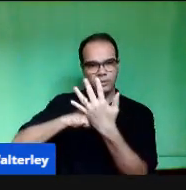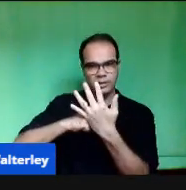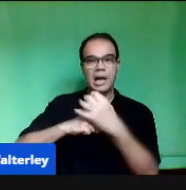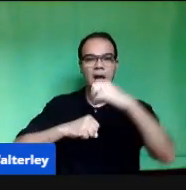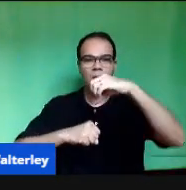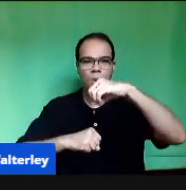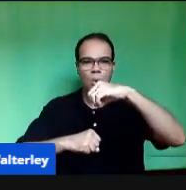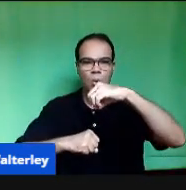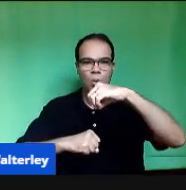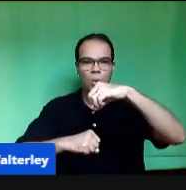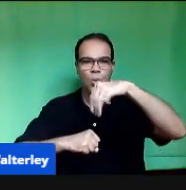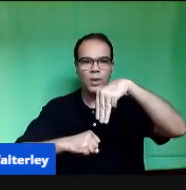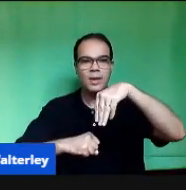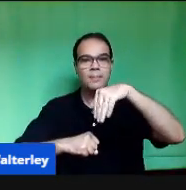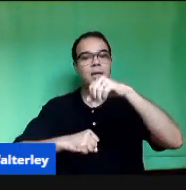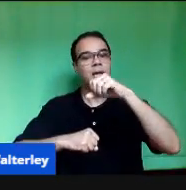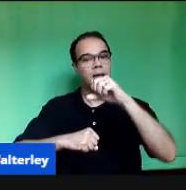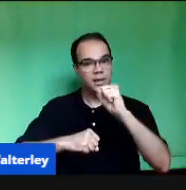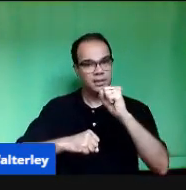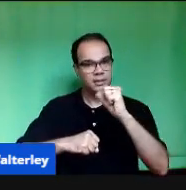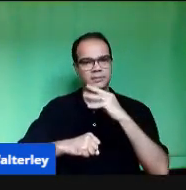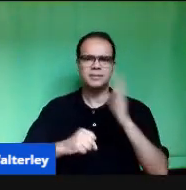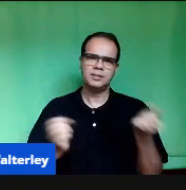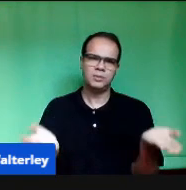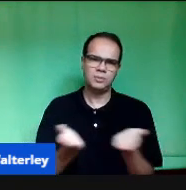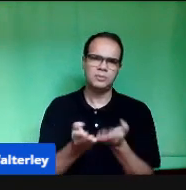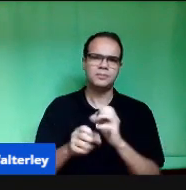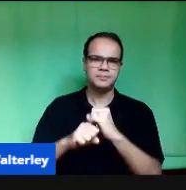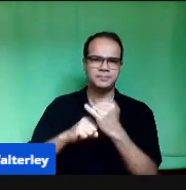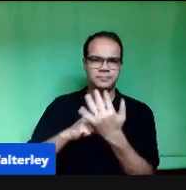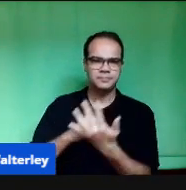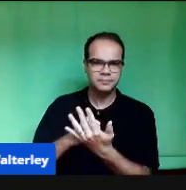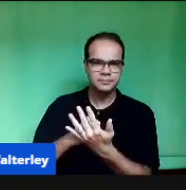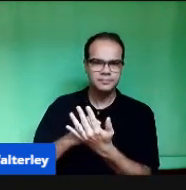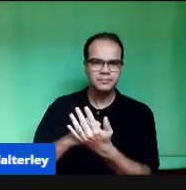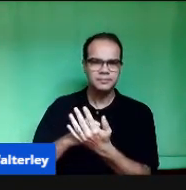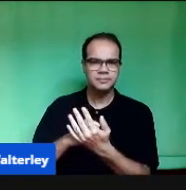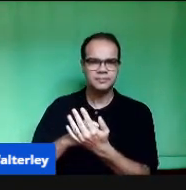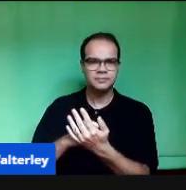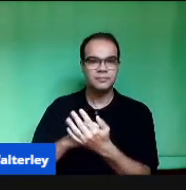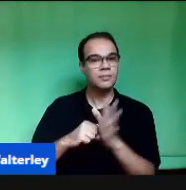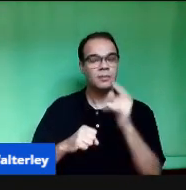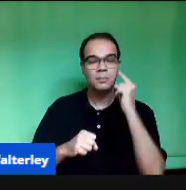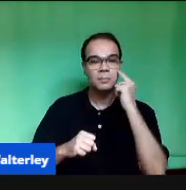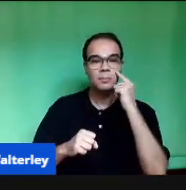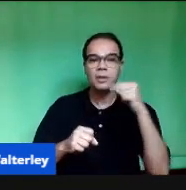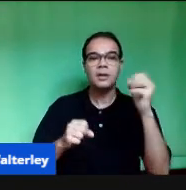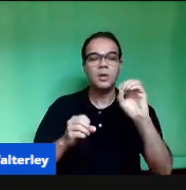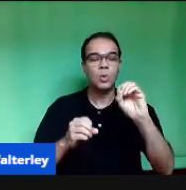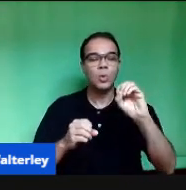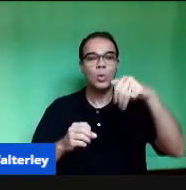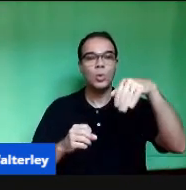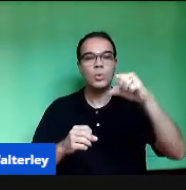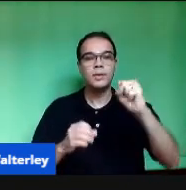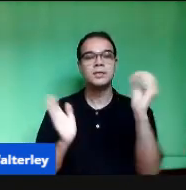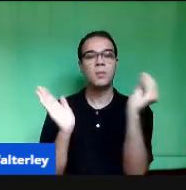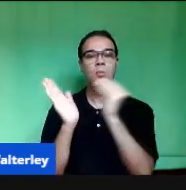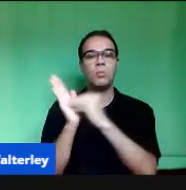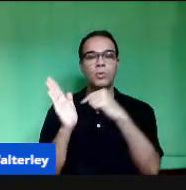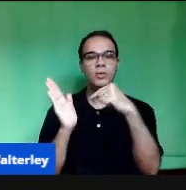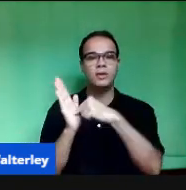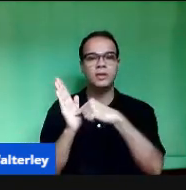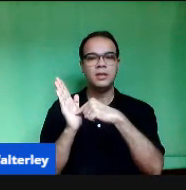então, da Classificação Internacional de Doenças, do CID, a homossexualidade. O texto era outro,